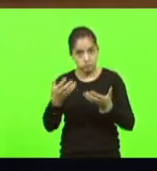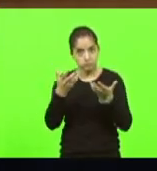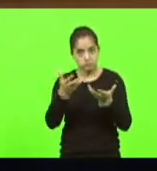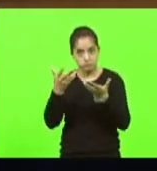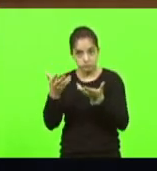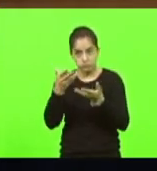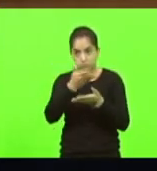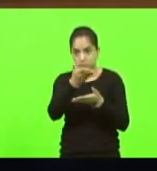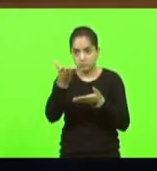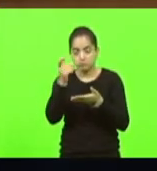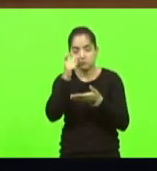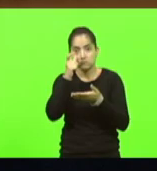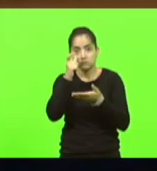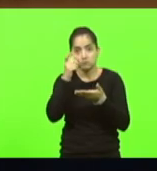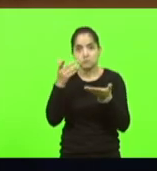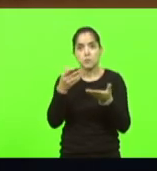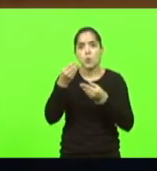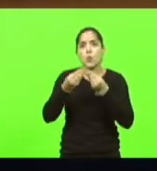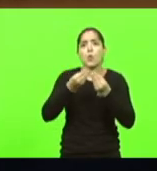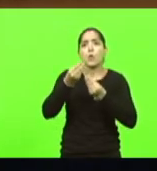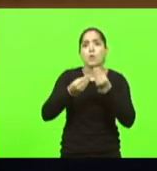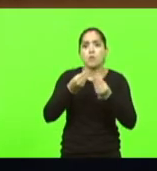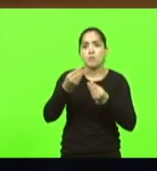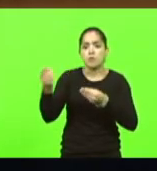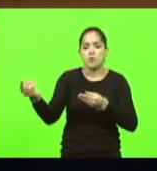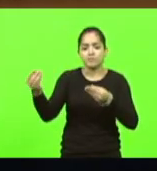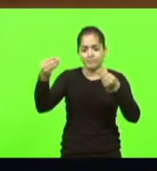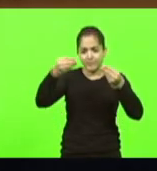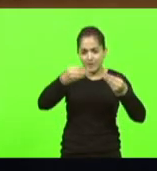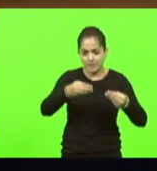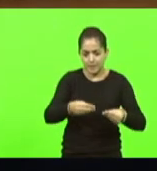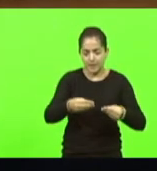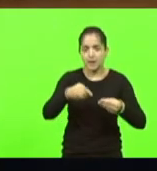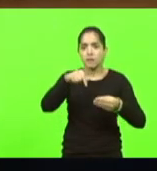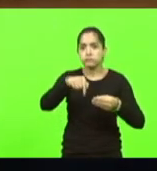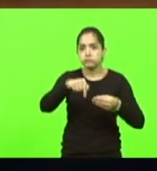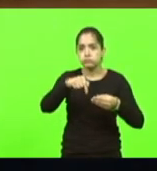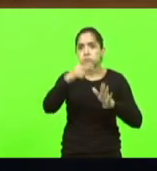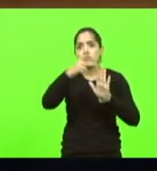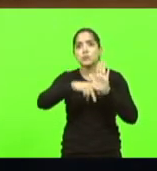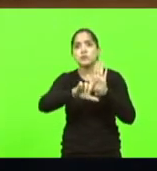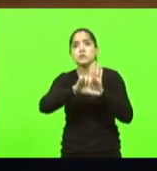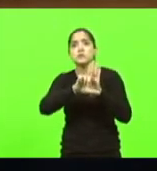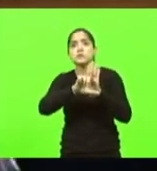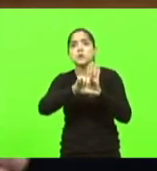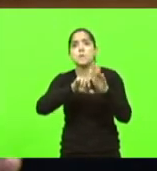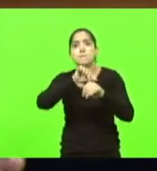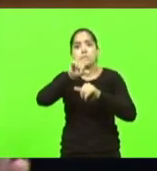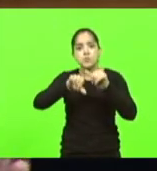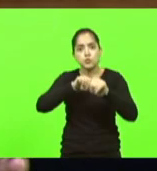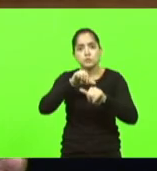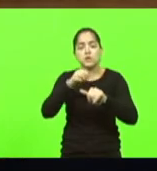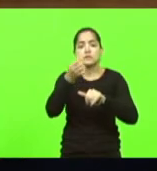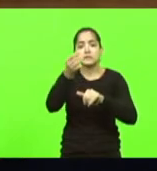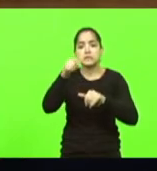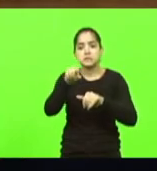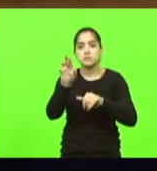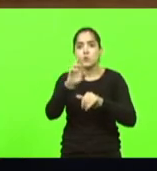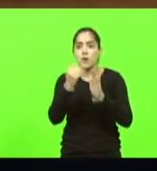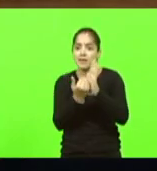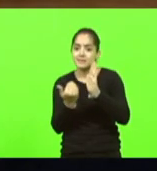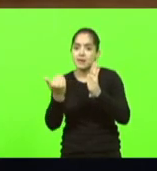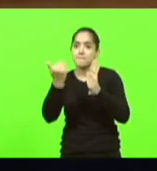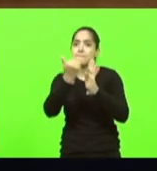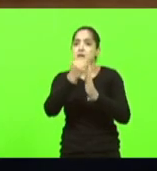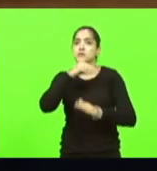quem está nos acompanhando como é que o governador mandou para cá o projeto de lei que reajusta o salário dele 6.000 reais e